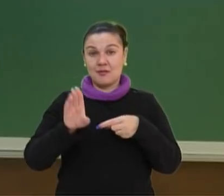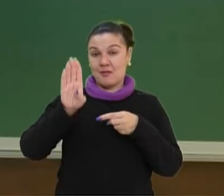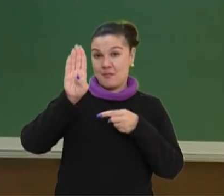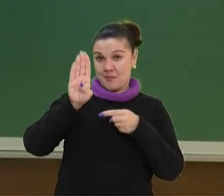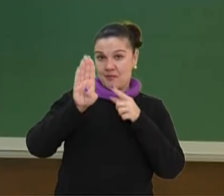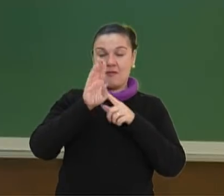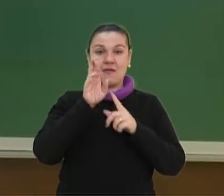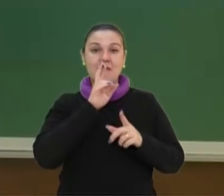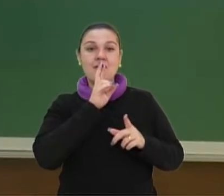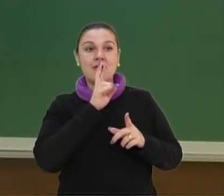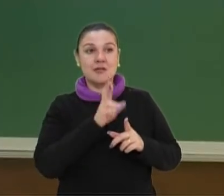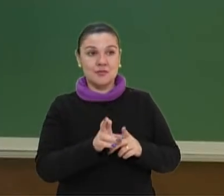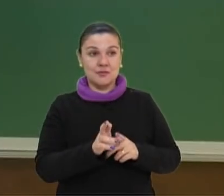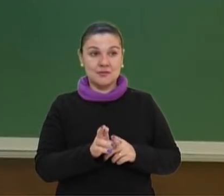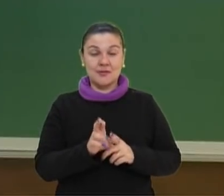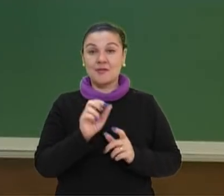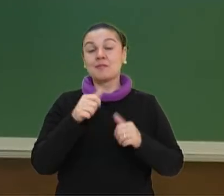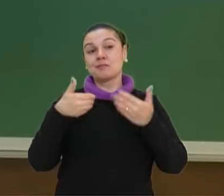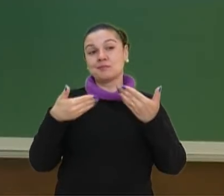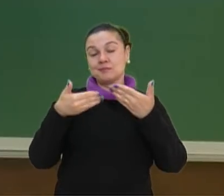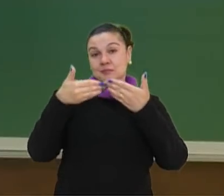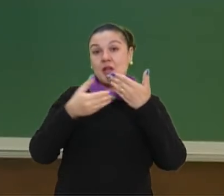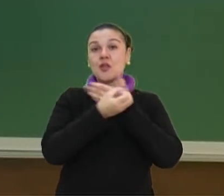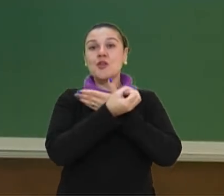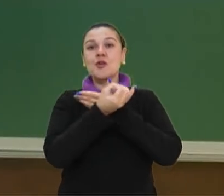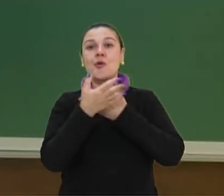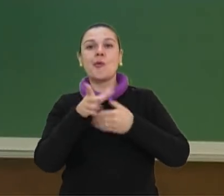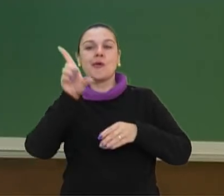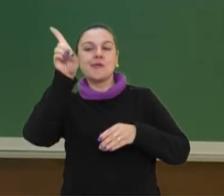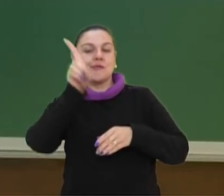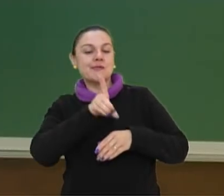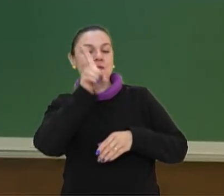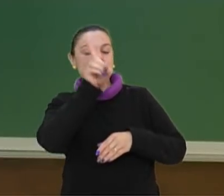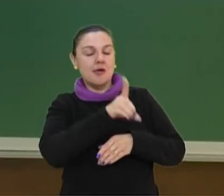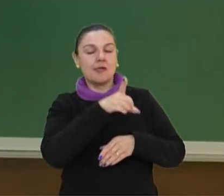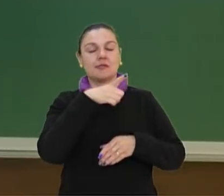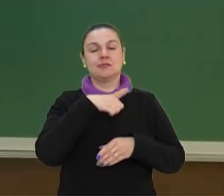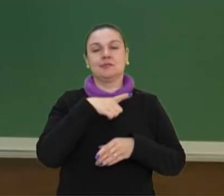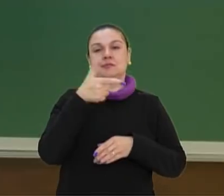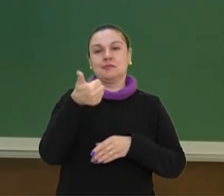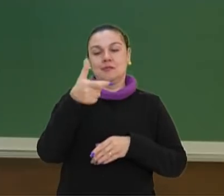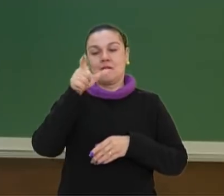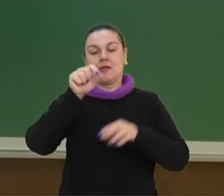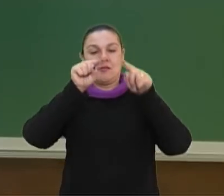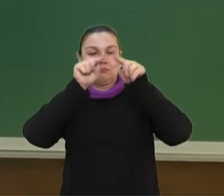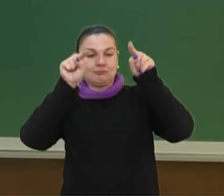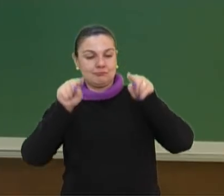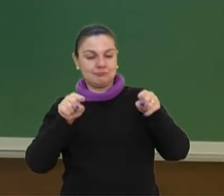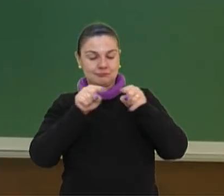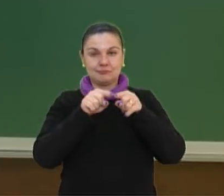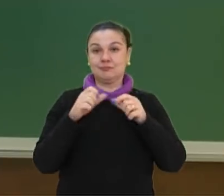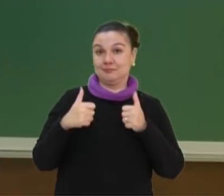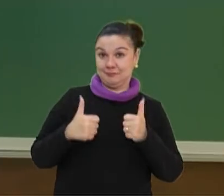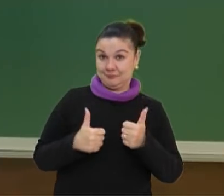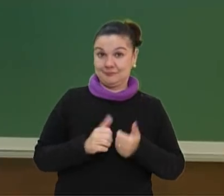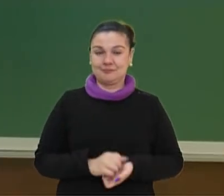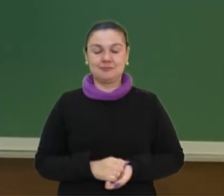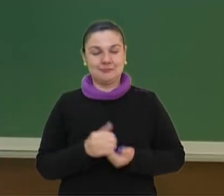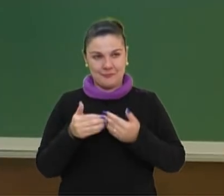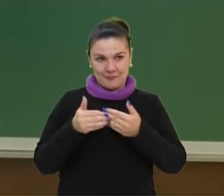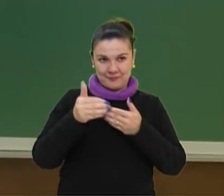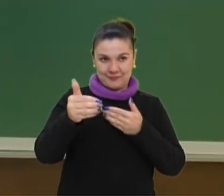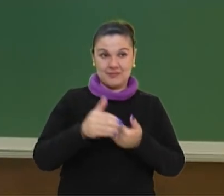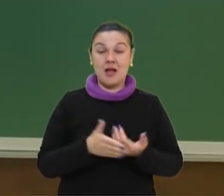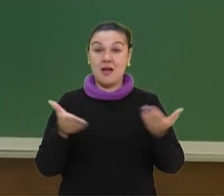com a resolução da quantidade de diagonais desse polígono do decágono. Vamos